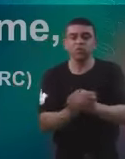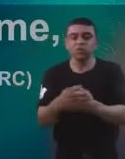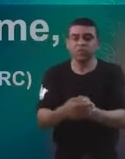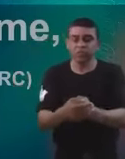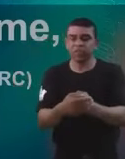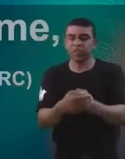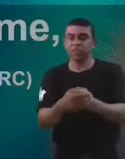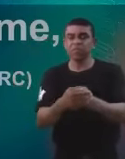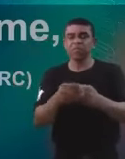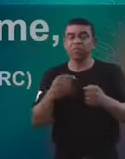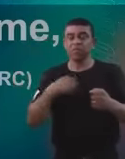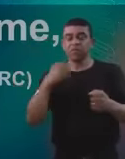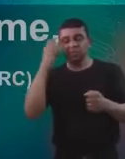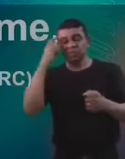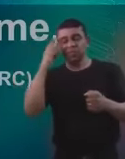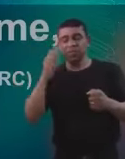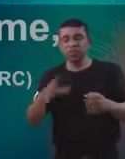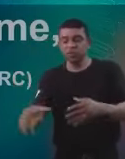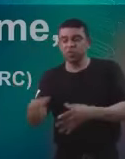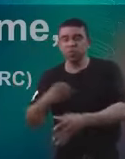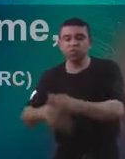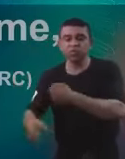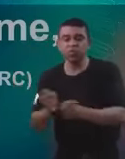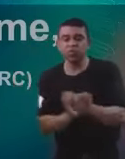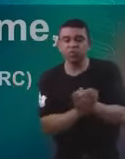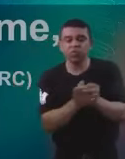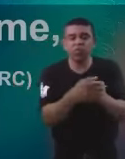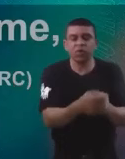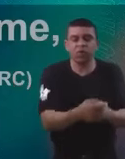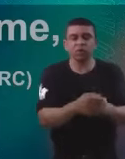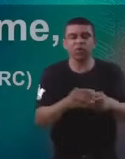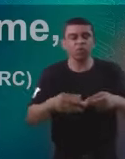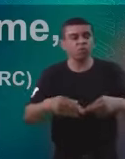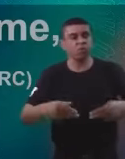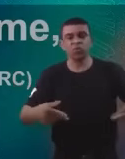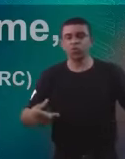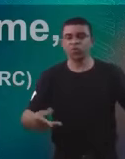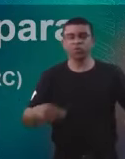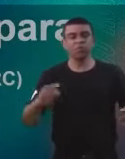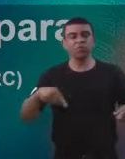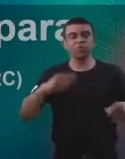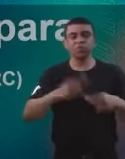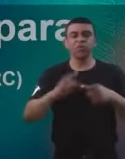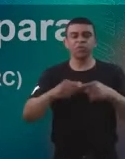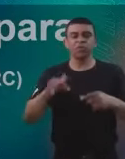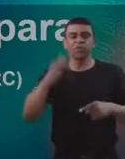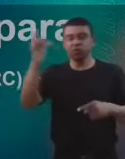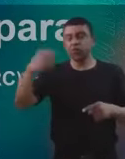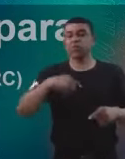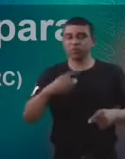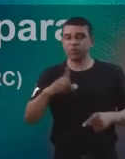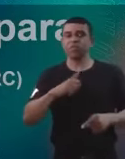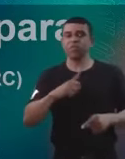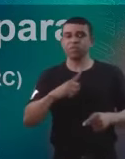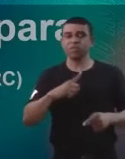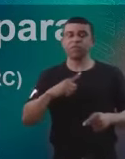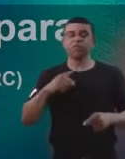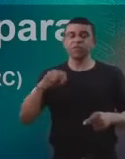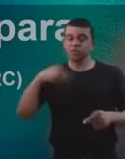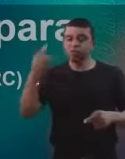muitos anos, descansa, come, bebe e folga. Mas Deus lhe